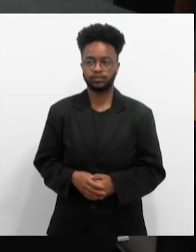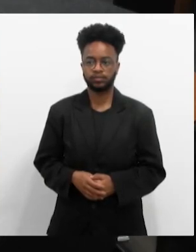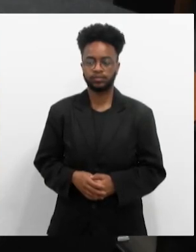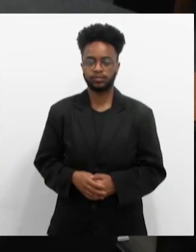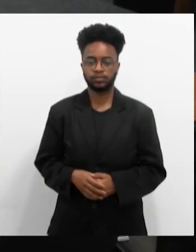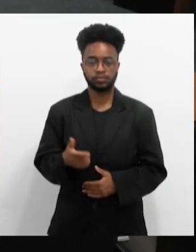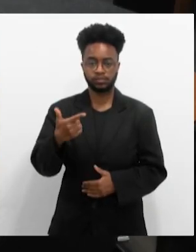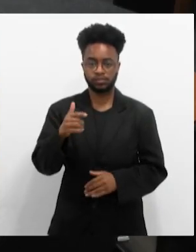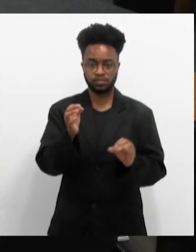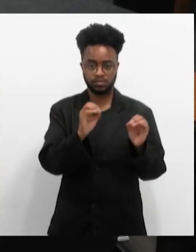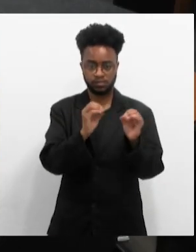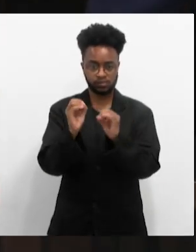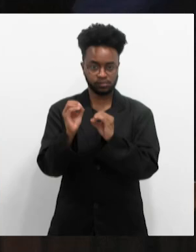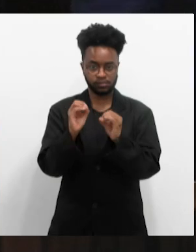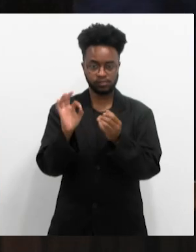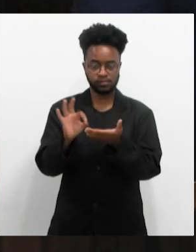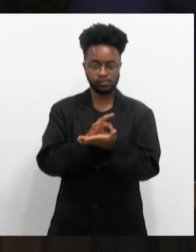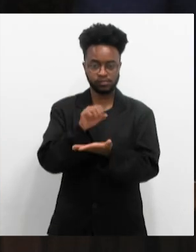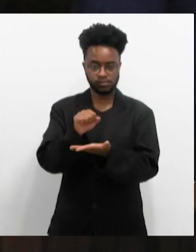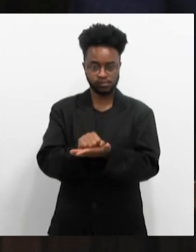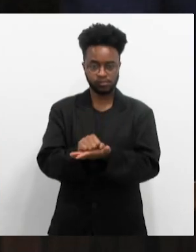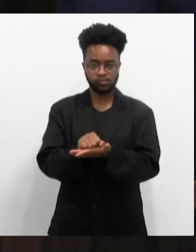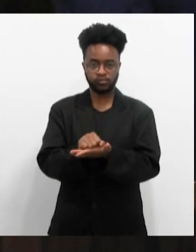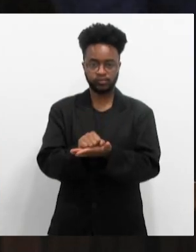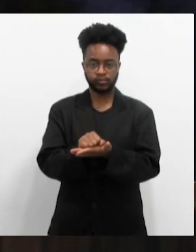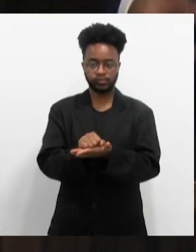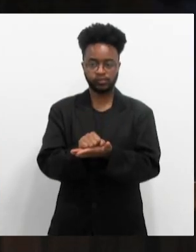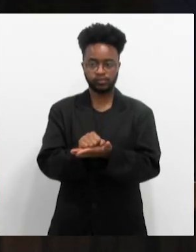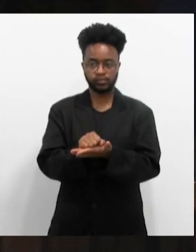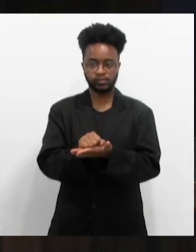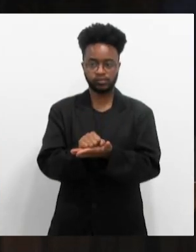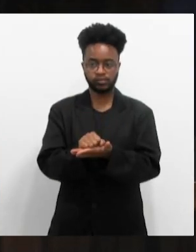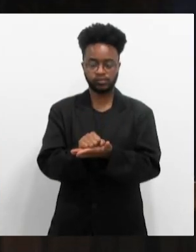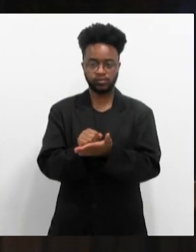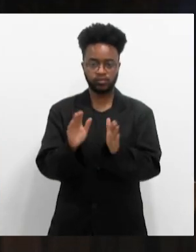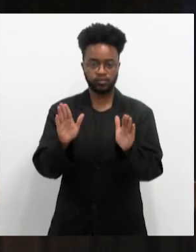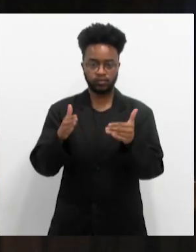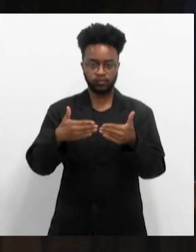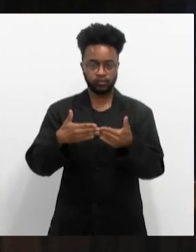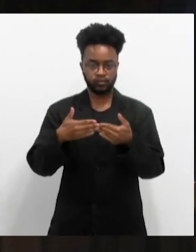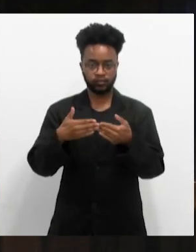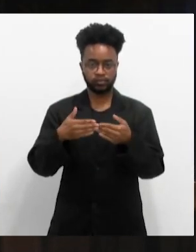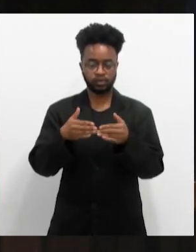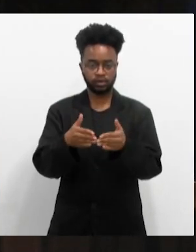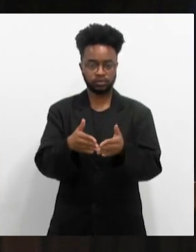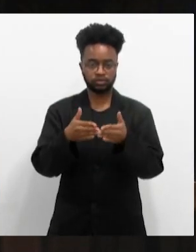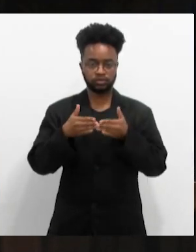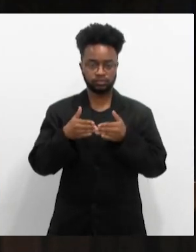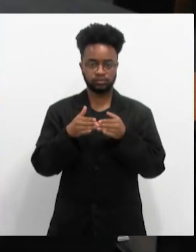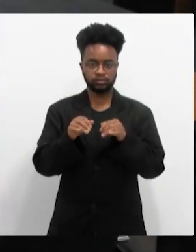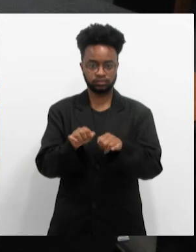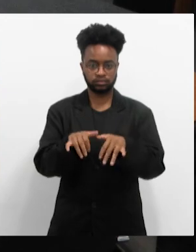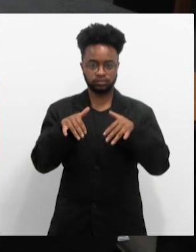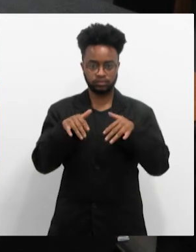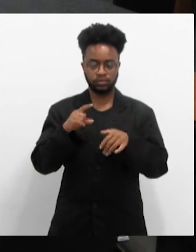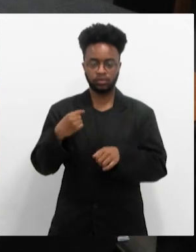Em não havendo mais oradores inscritos, está suspensa a sessão.